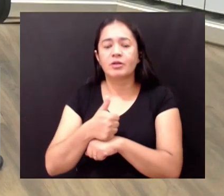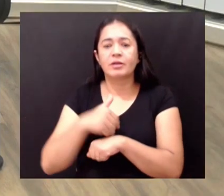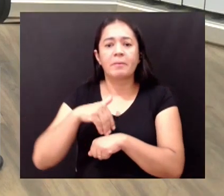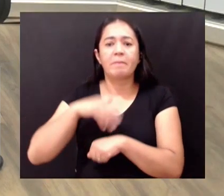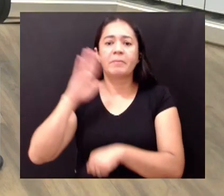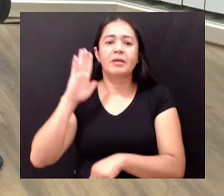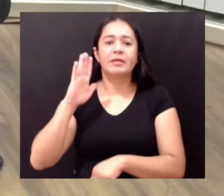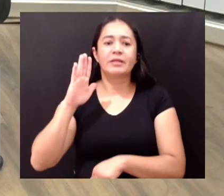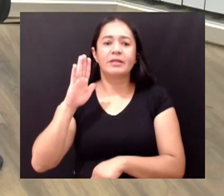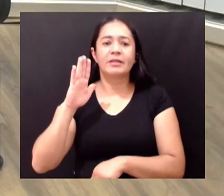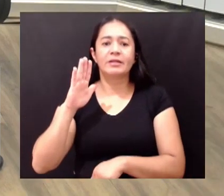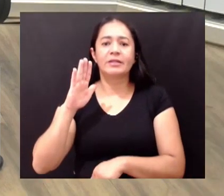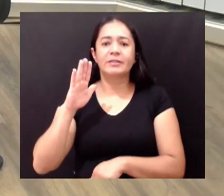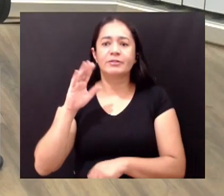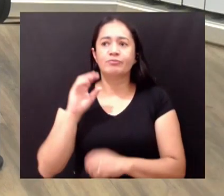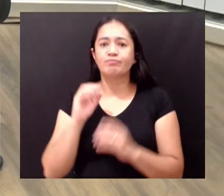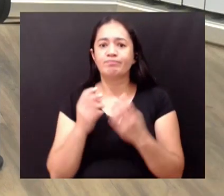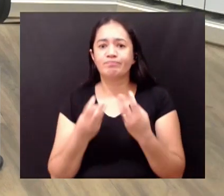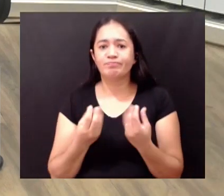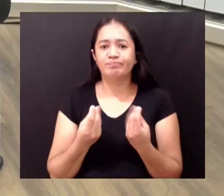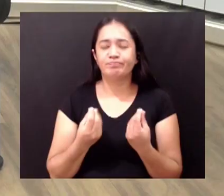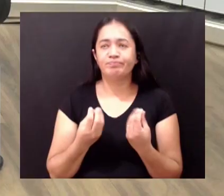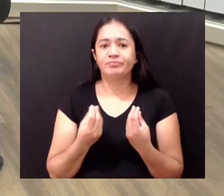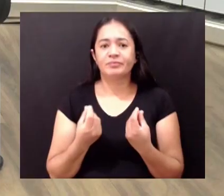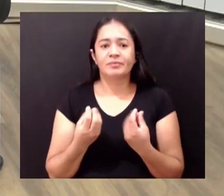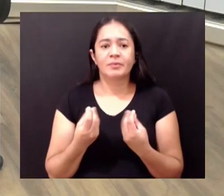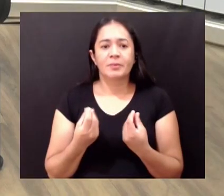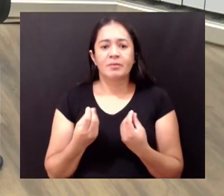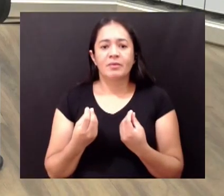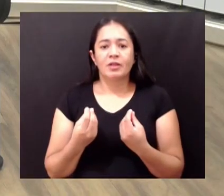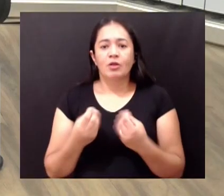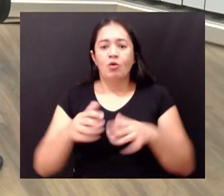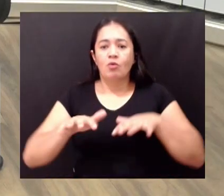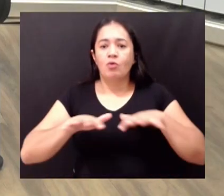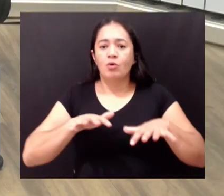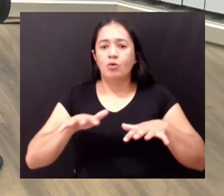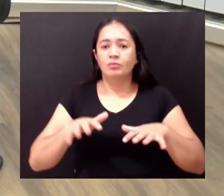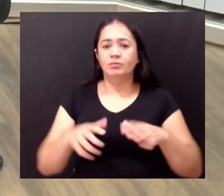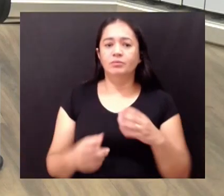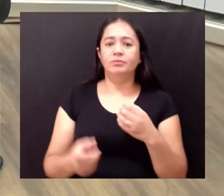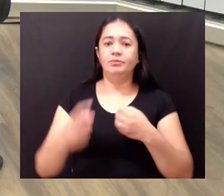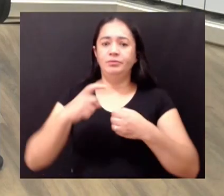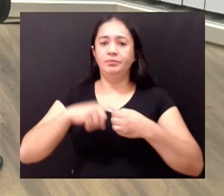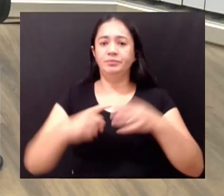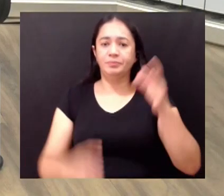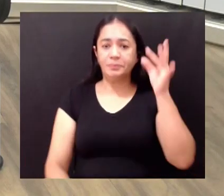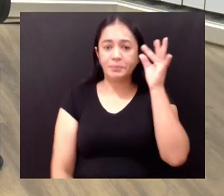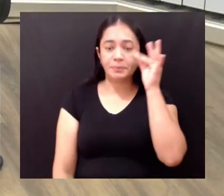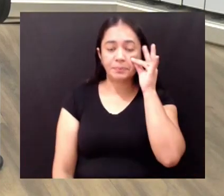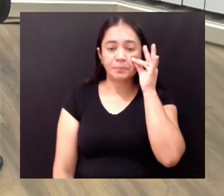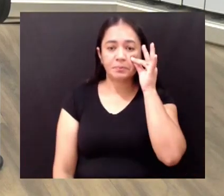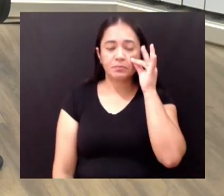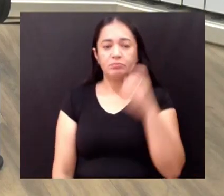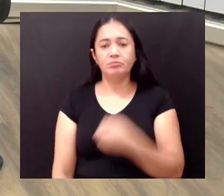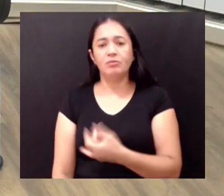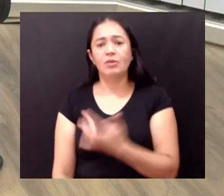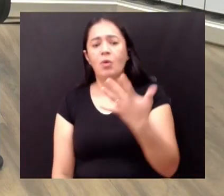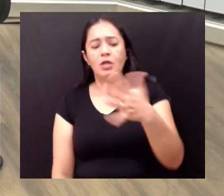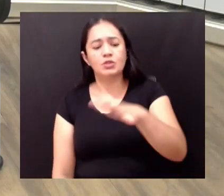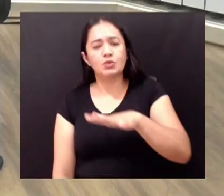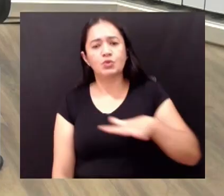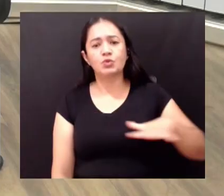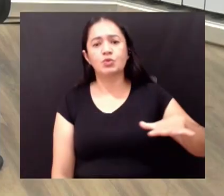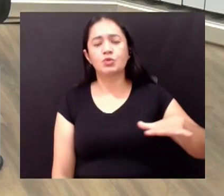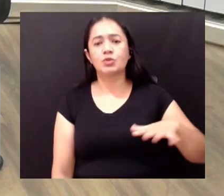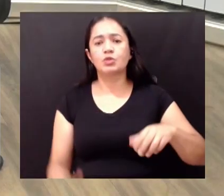restringir um pouco esse movimento de retomada para o presencial? Quais são os profissionais que tendem a